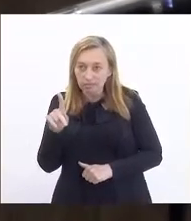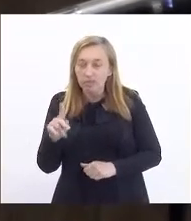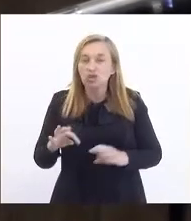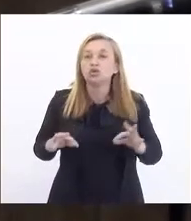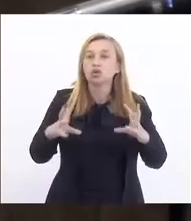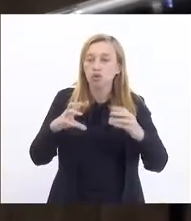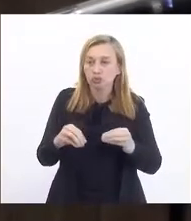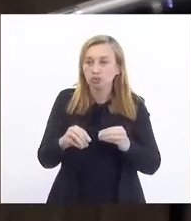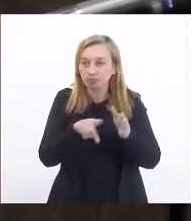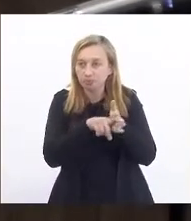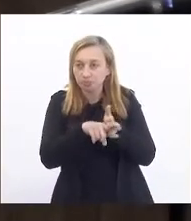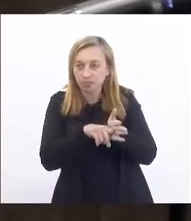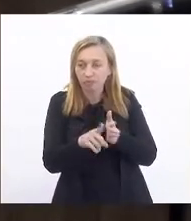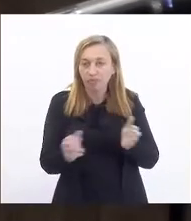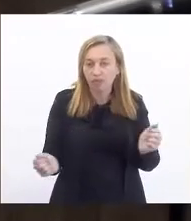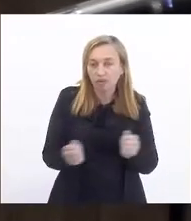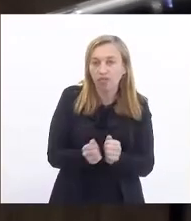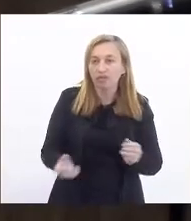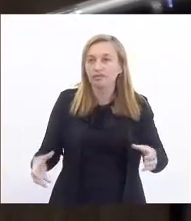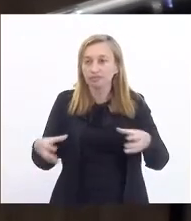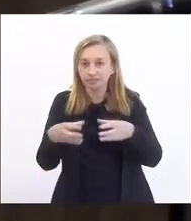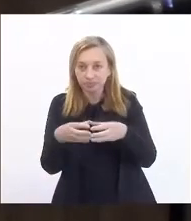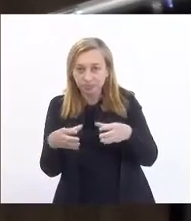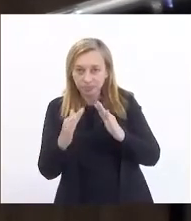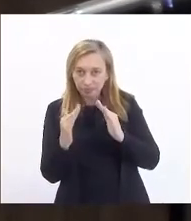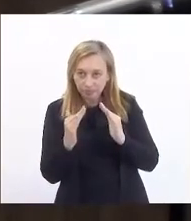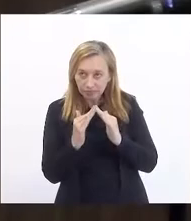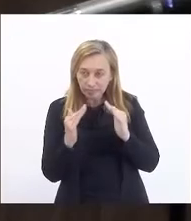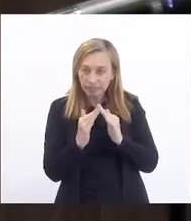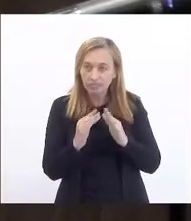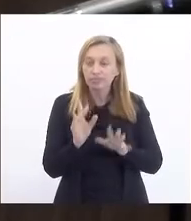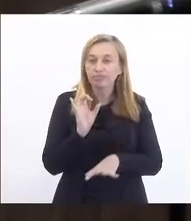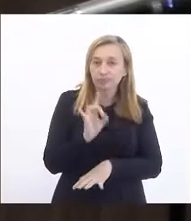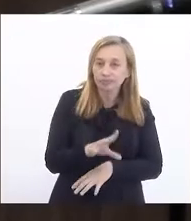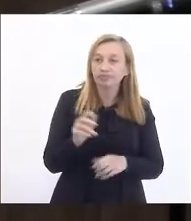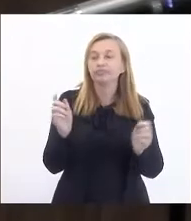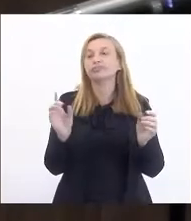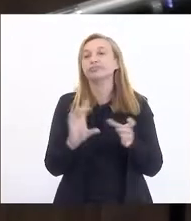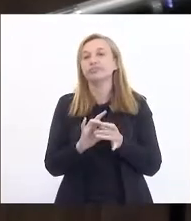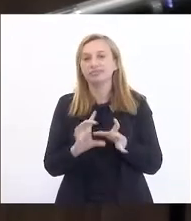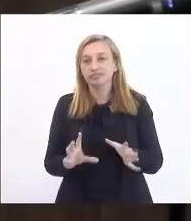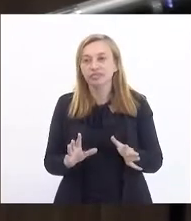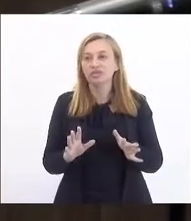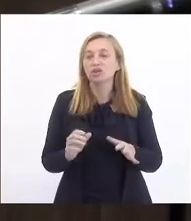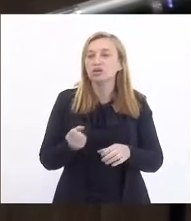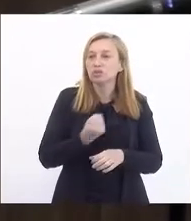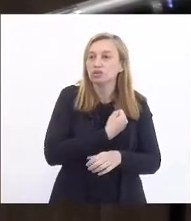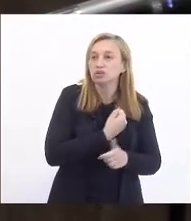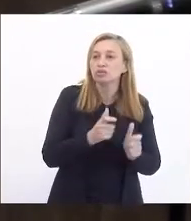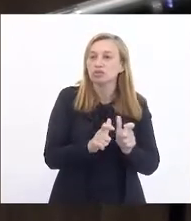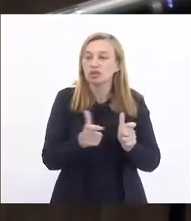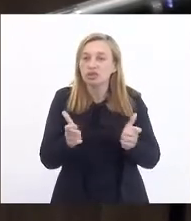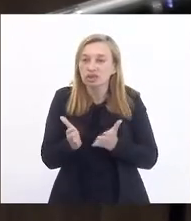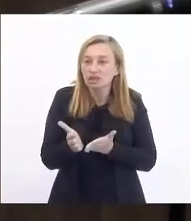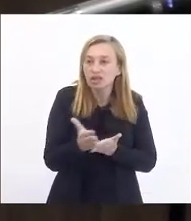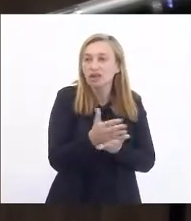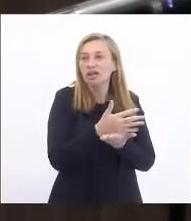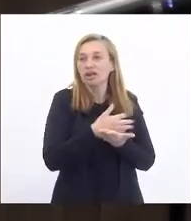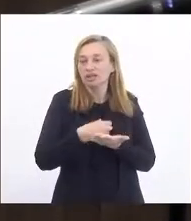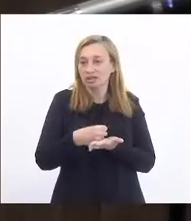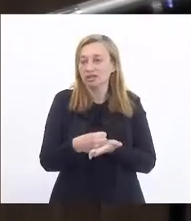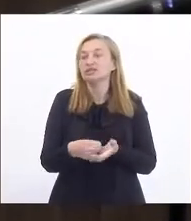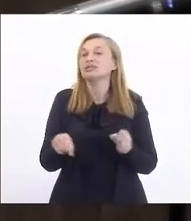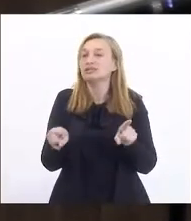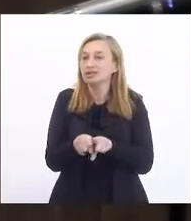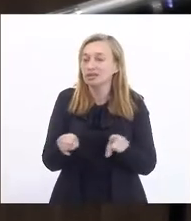capitaneado por essa casa por si só já permitiu um aumento da arrecadação e